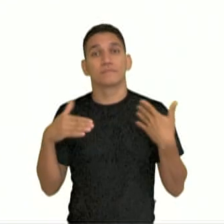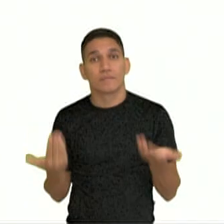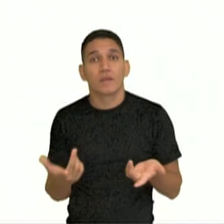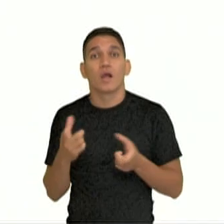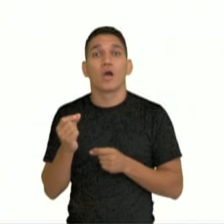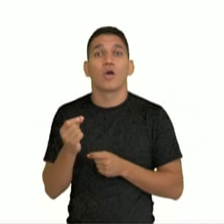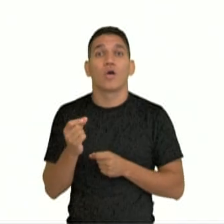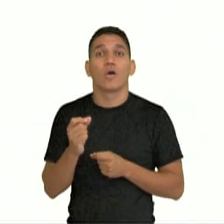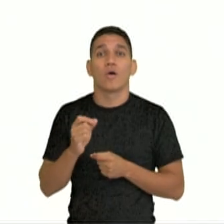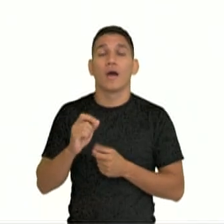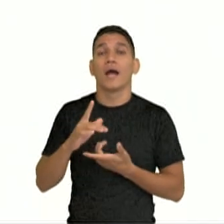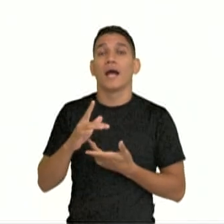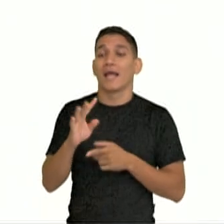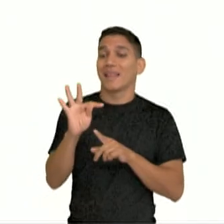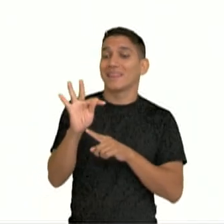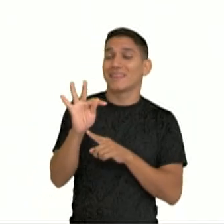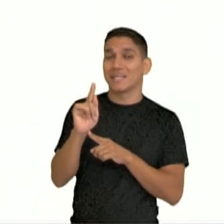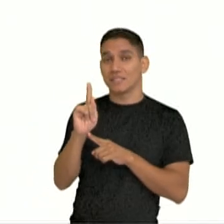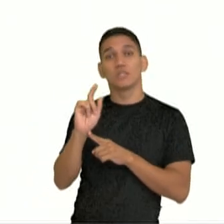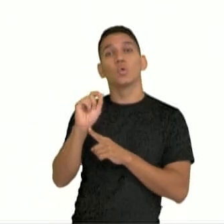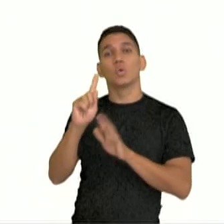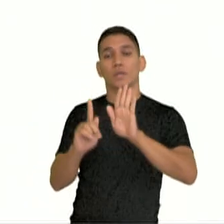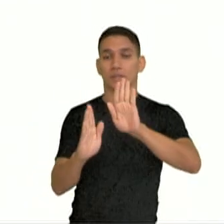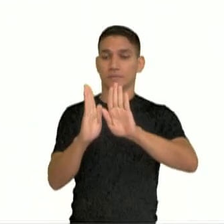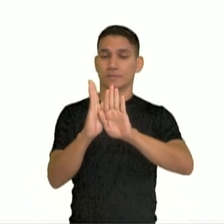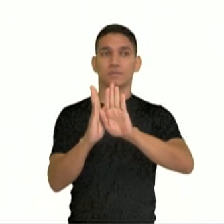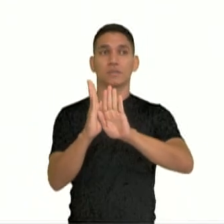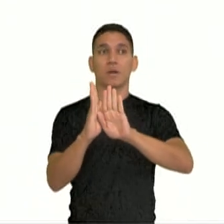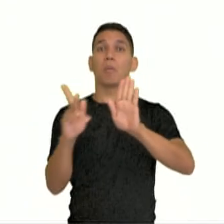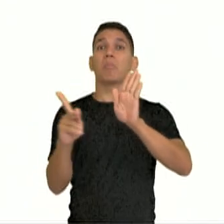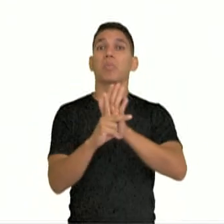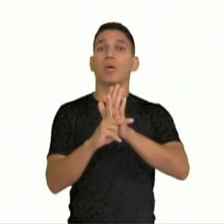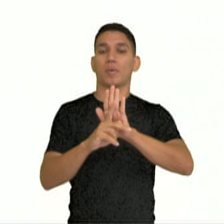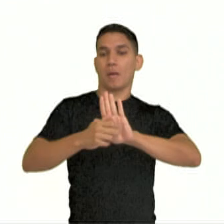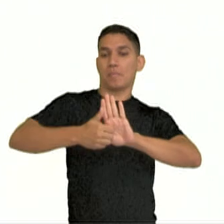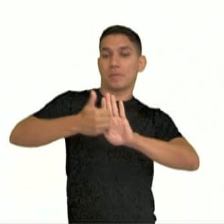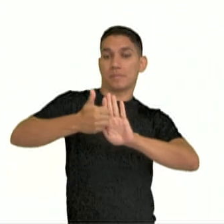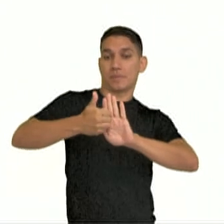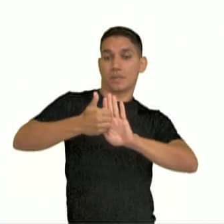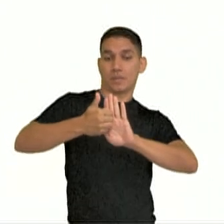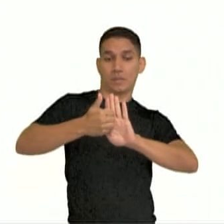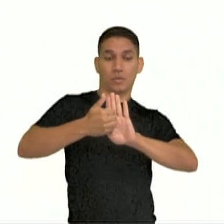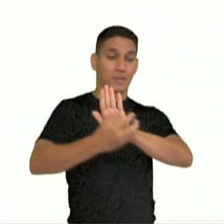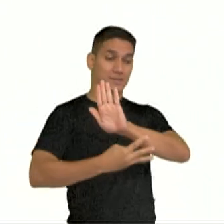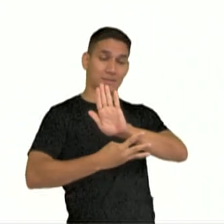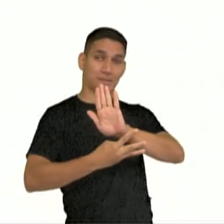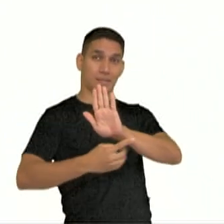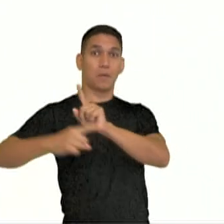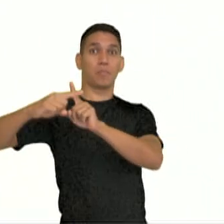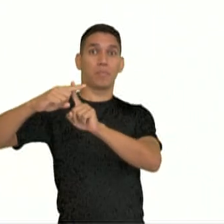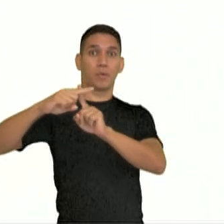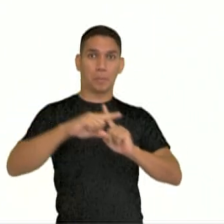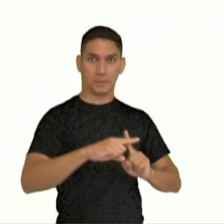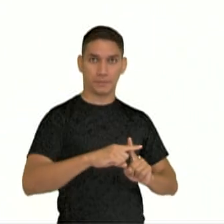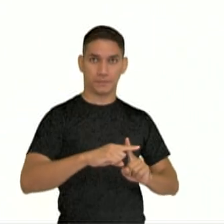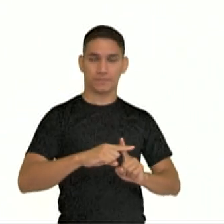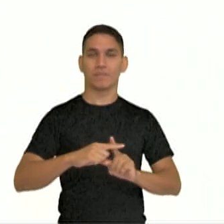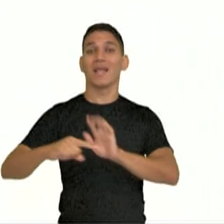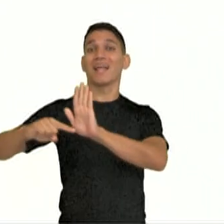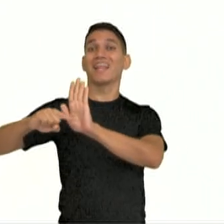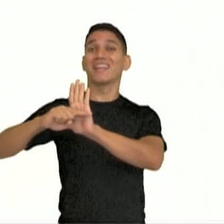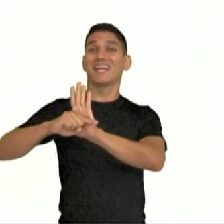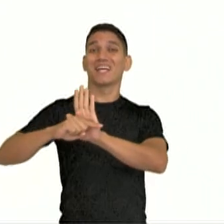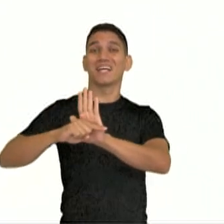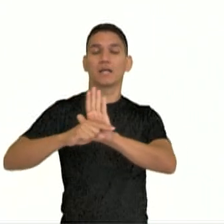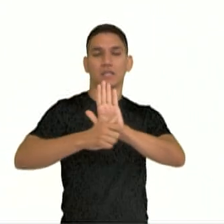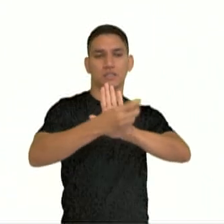o sinal da tangente, ela vai ser positiva para ângulos no primeiro e terceiro quadrante e serão negativas para ângulos